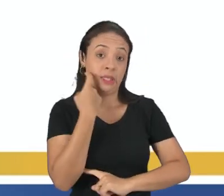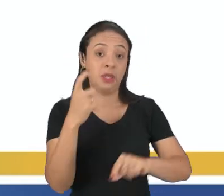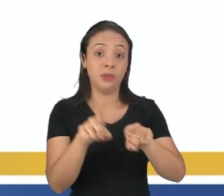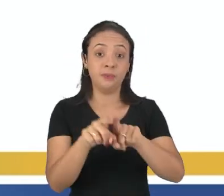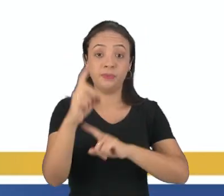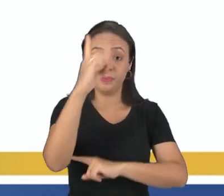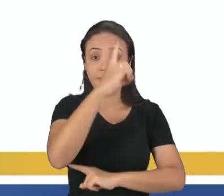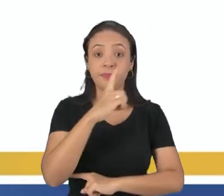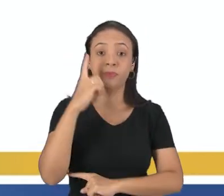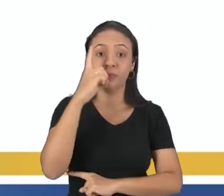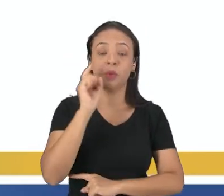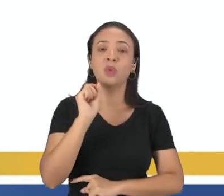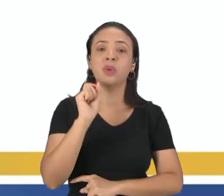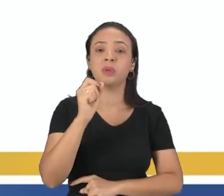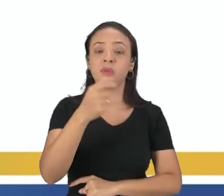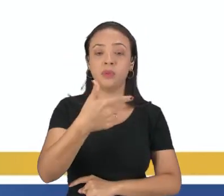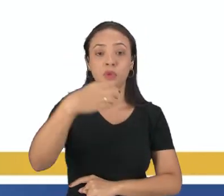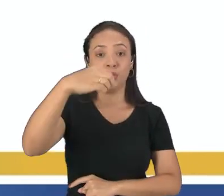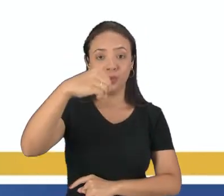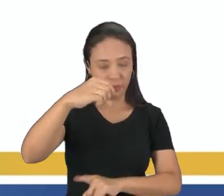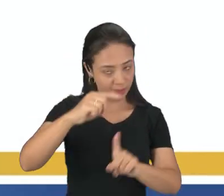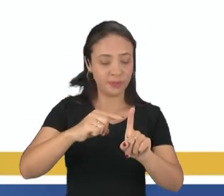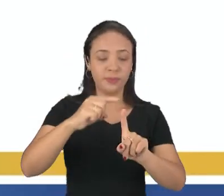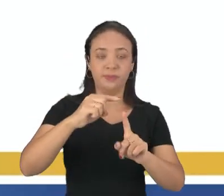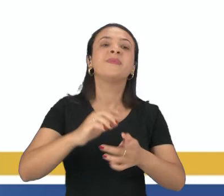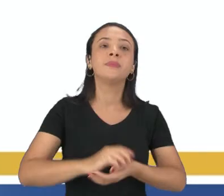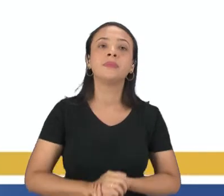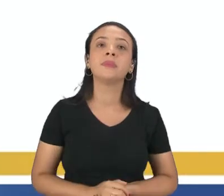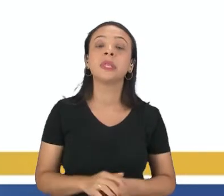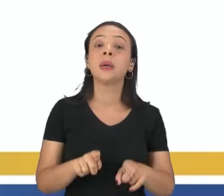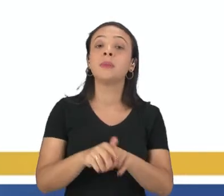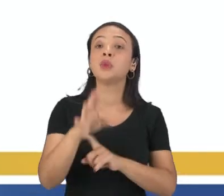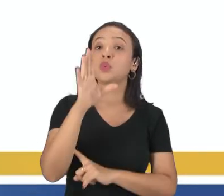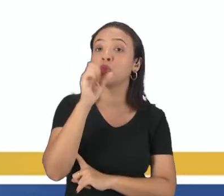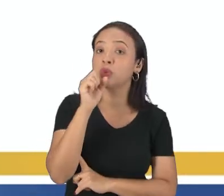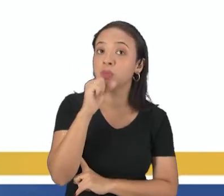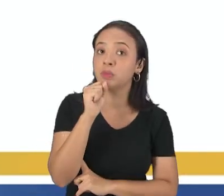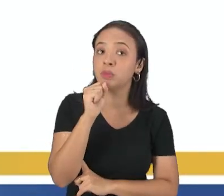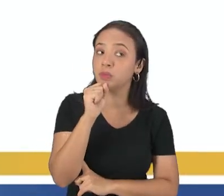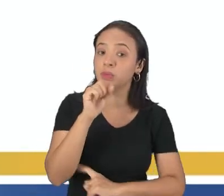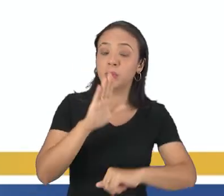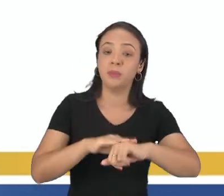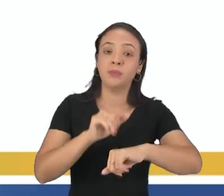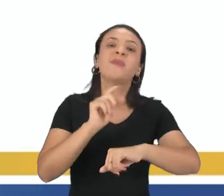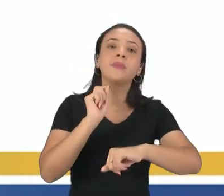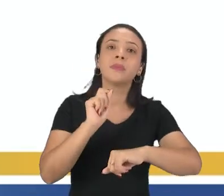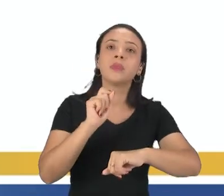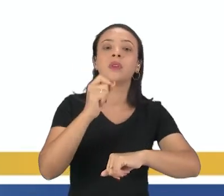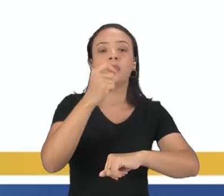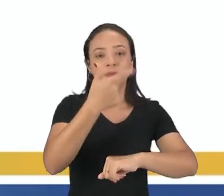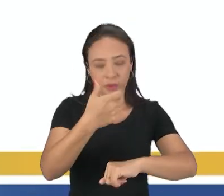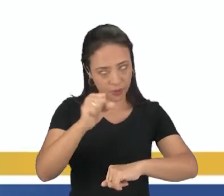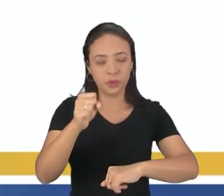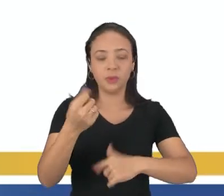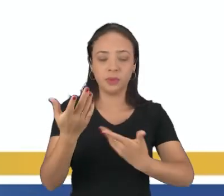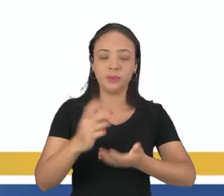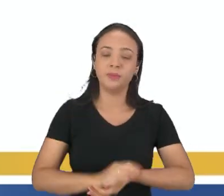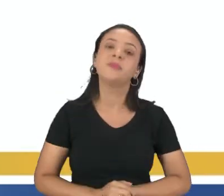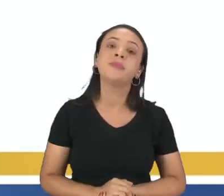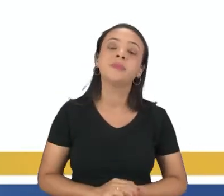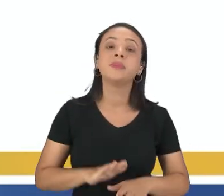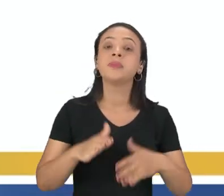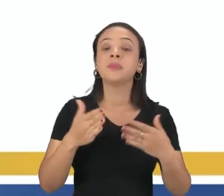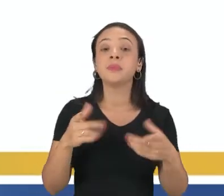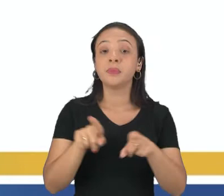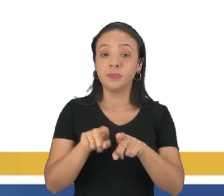que foi 20 graus, 29 graus Celsius. E no sábado a temperatura máxima só tem 28, né?